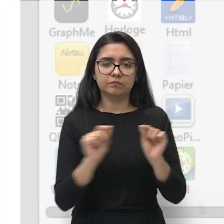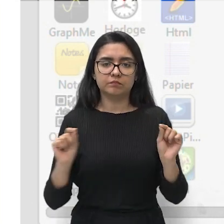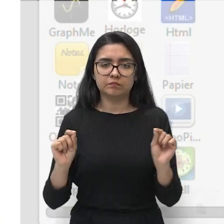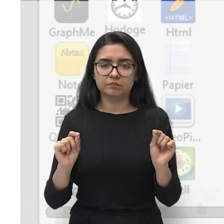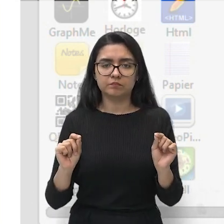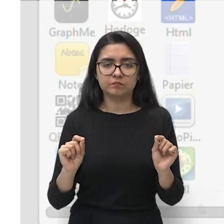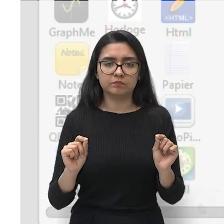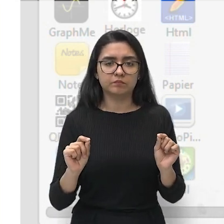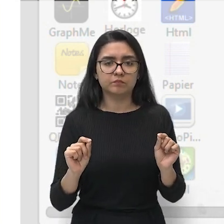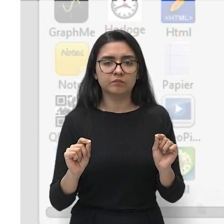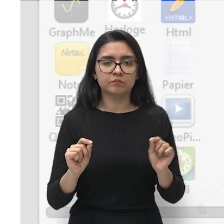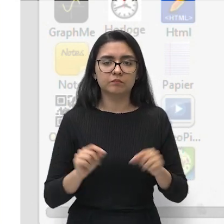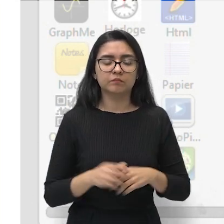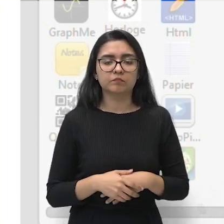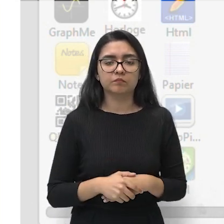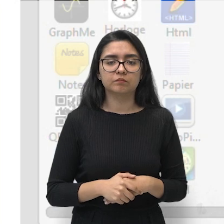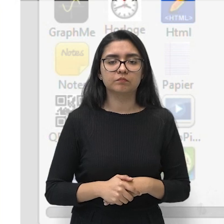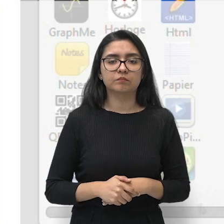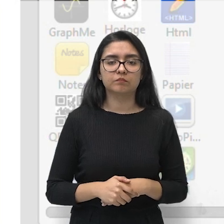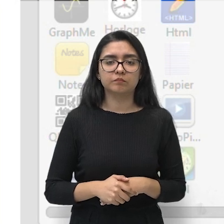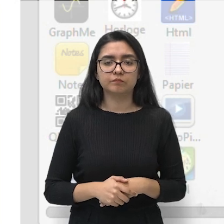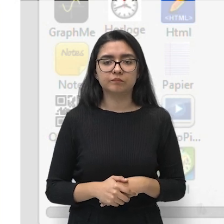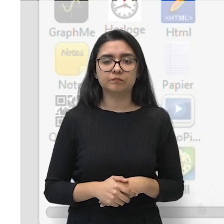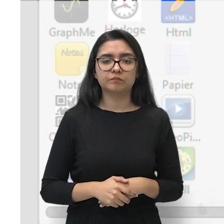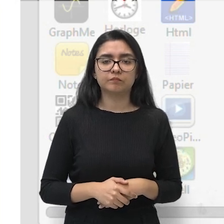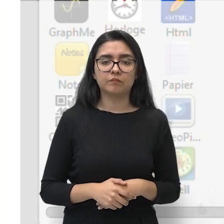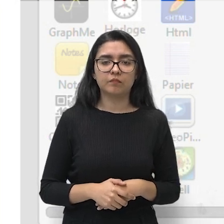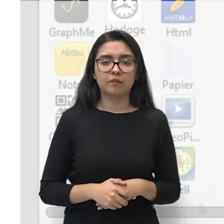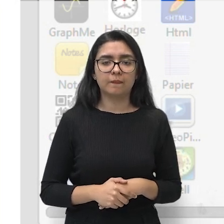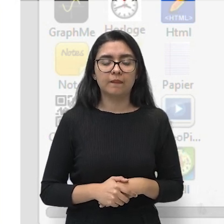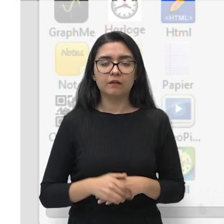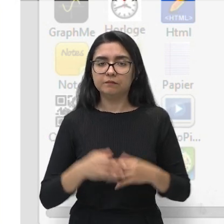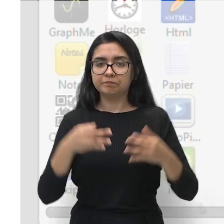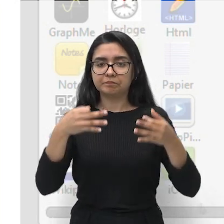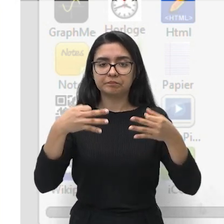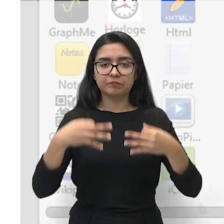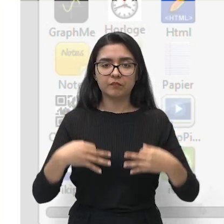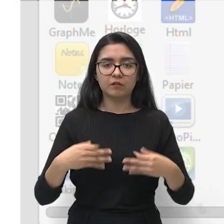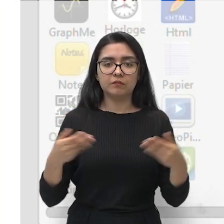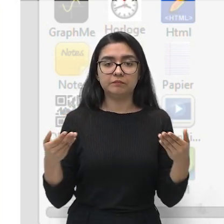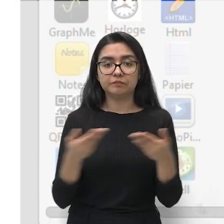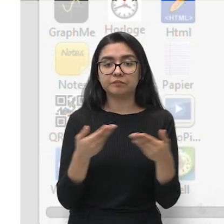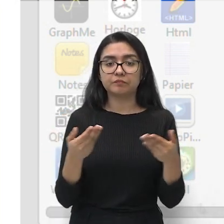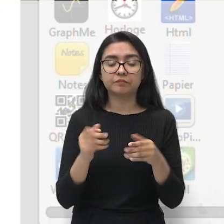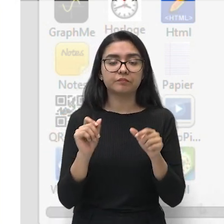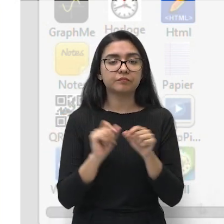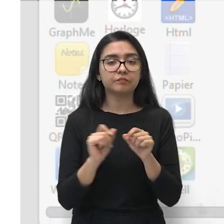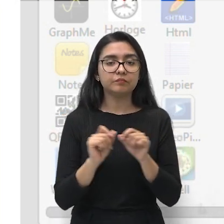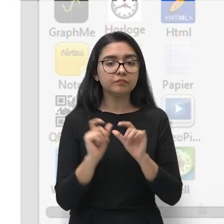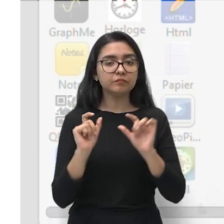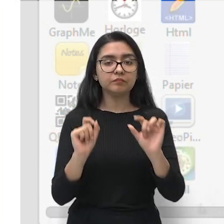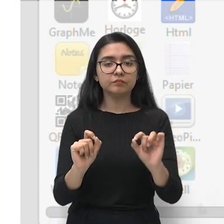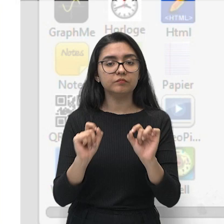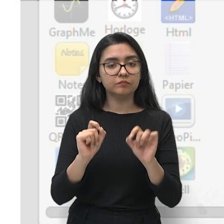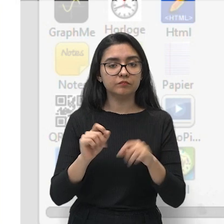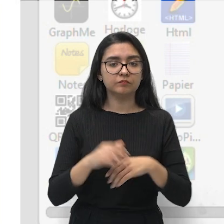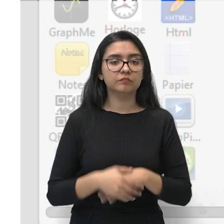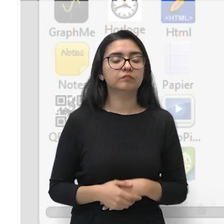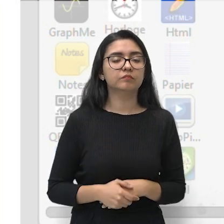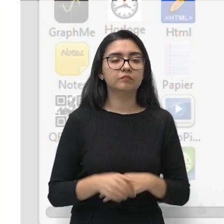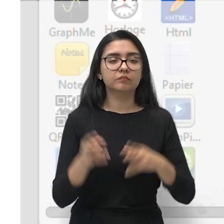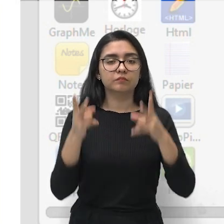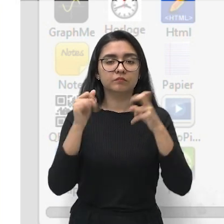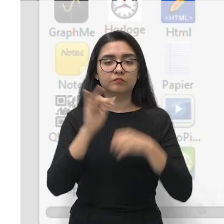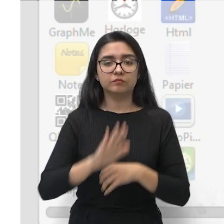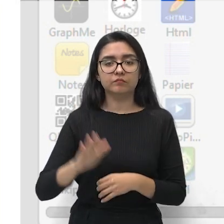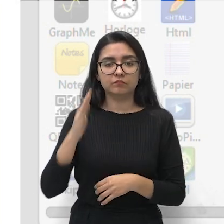que o segmento, da metade do segmento, tem que ser um pouco maior. Muito bem. Aí a gente vai fazer aqui, ó, o seguinte, com a